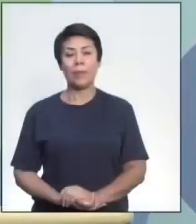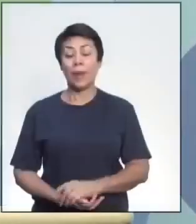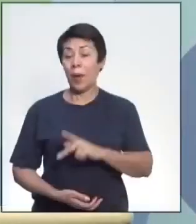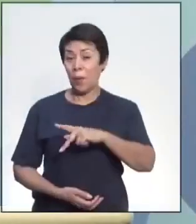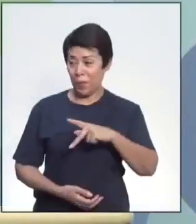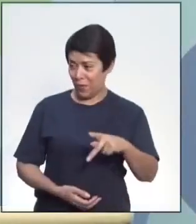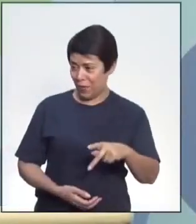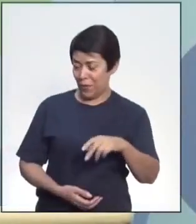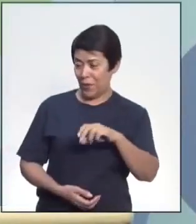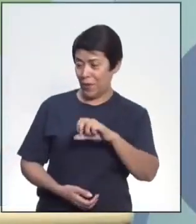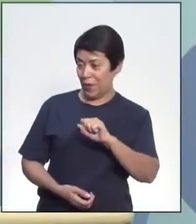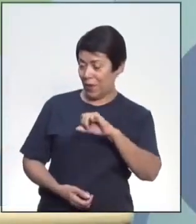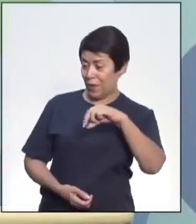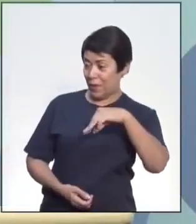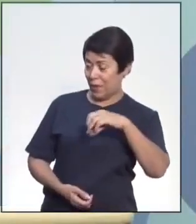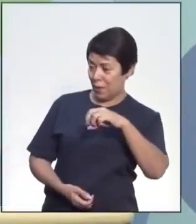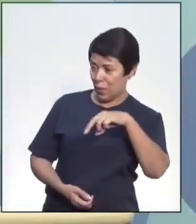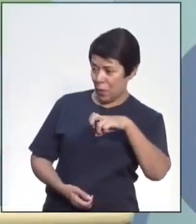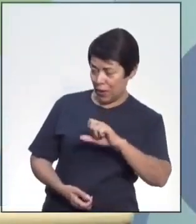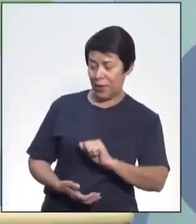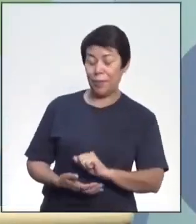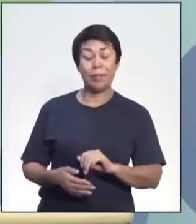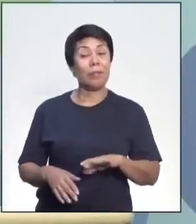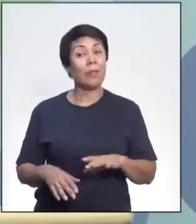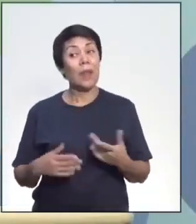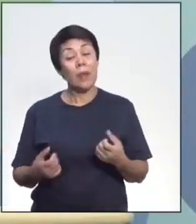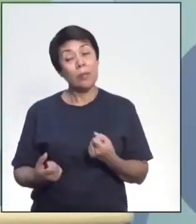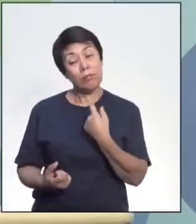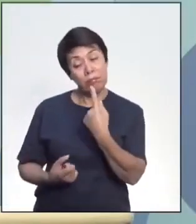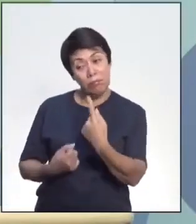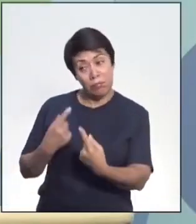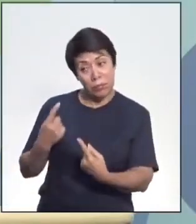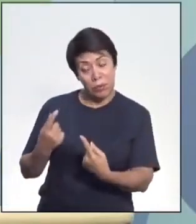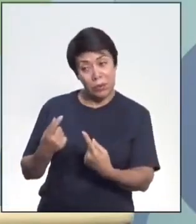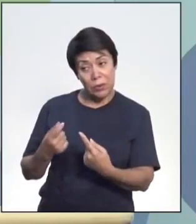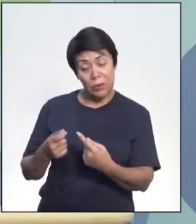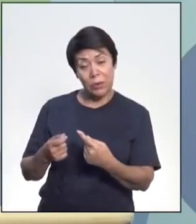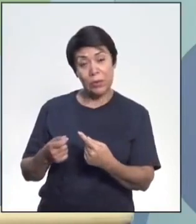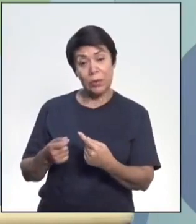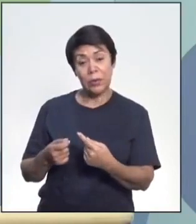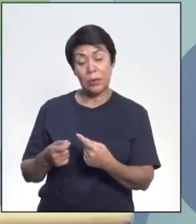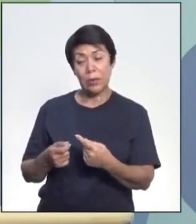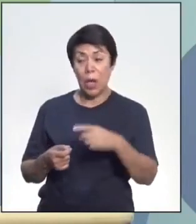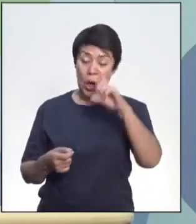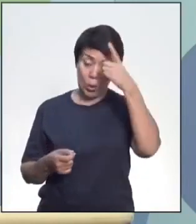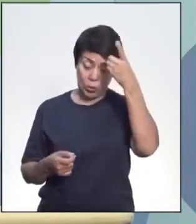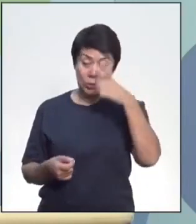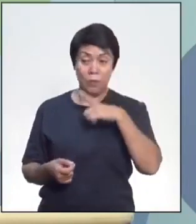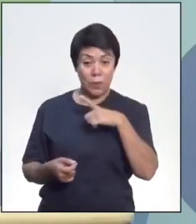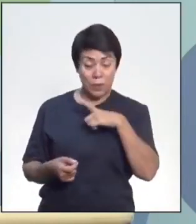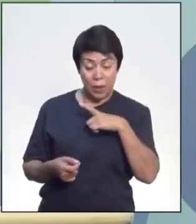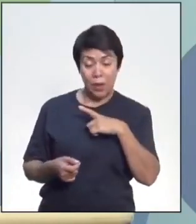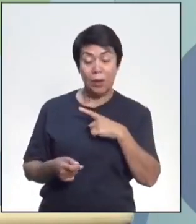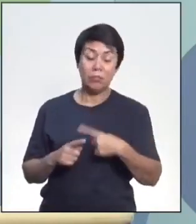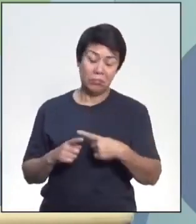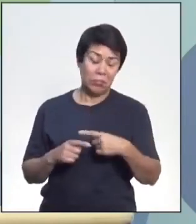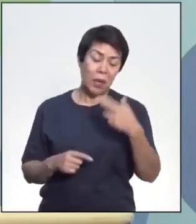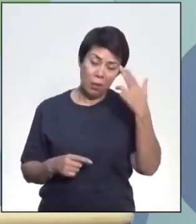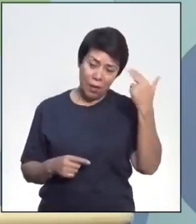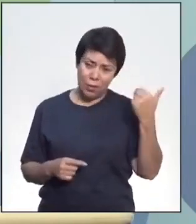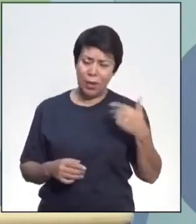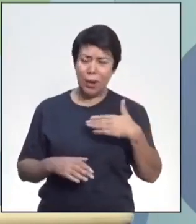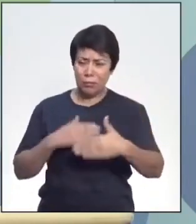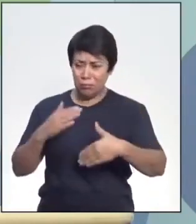Professora Simone, embora alguns ainda tenham um pouco de dúvida, e eu acho que esse é um processo natural